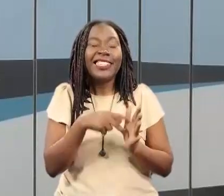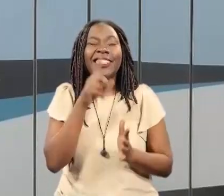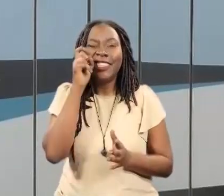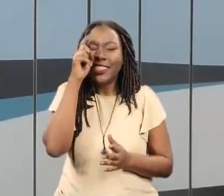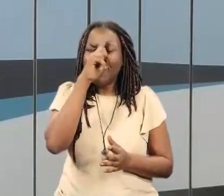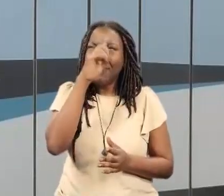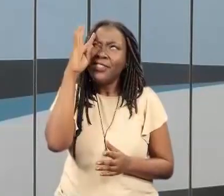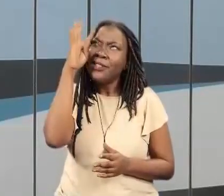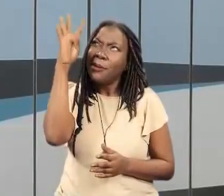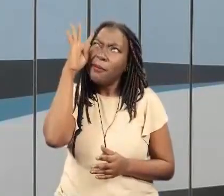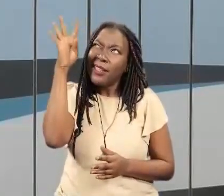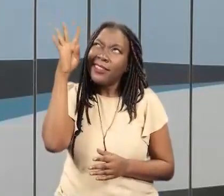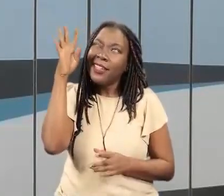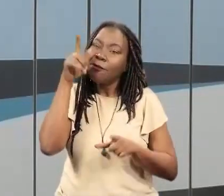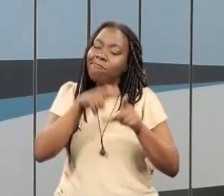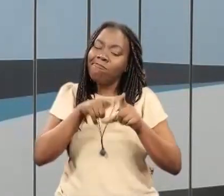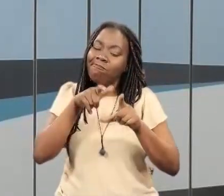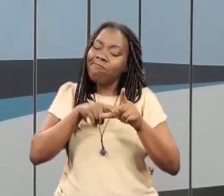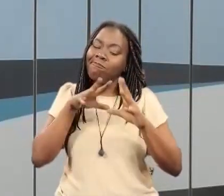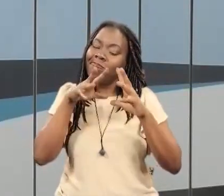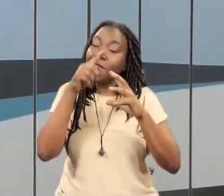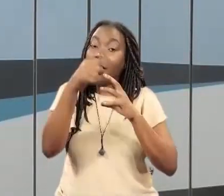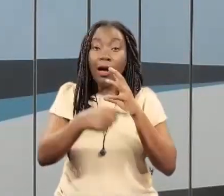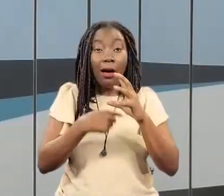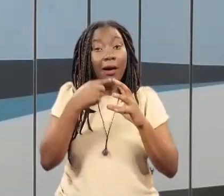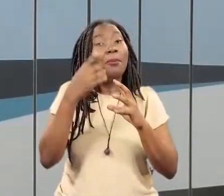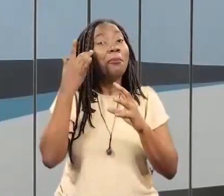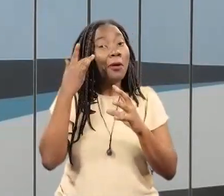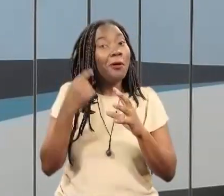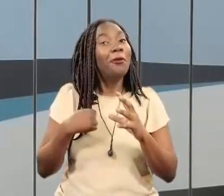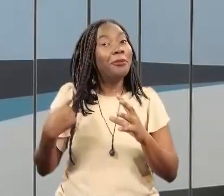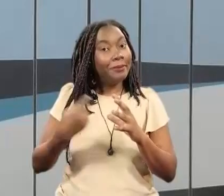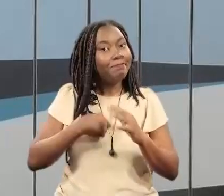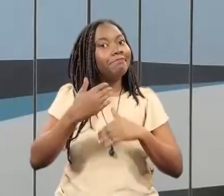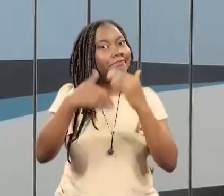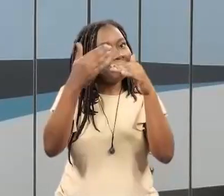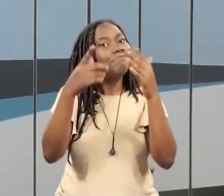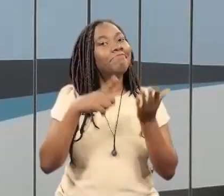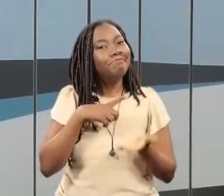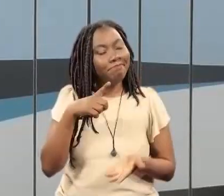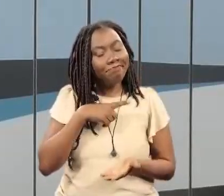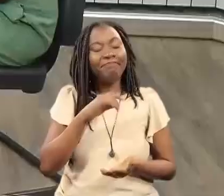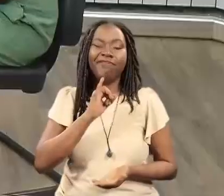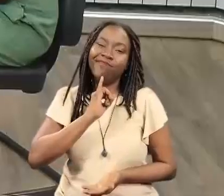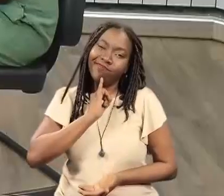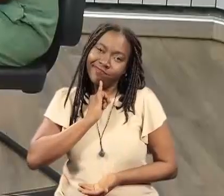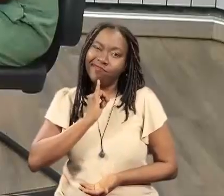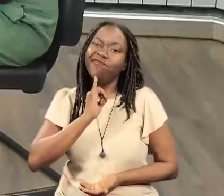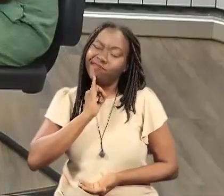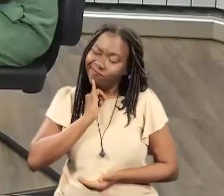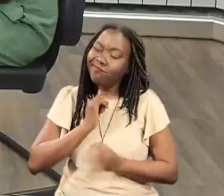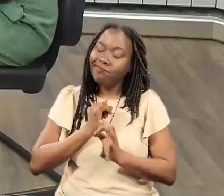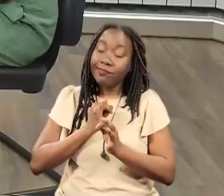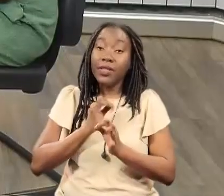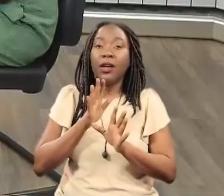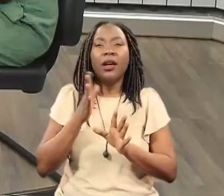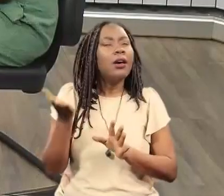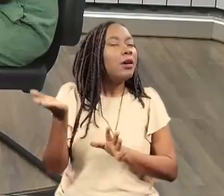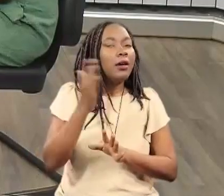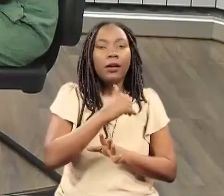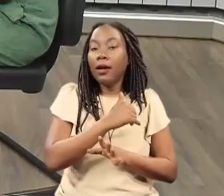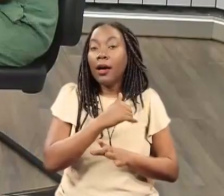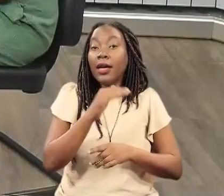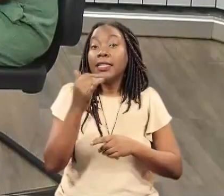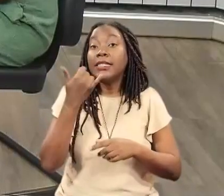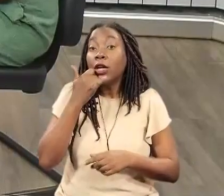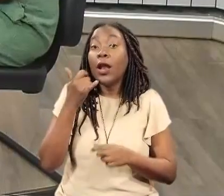gente pensar nessa dependência mundial, mas acho que a gente está bem acelerado nesse sentido. Olha infelizmente. Só, infelizmente, né? Vamos lá, então, celular, pais